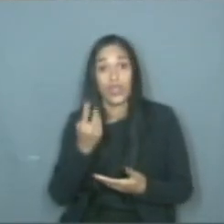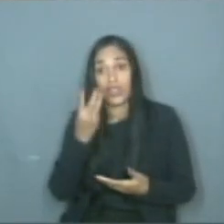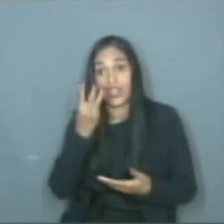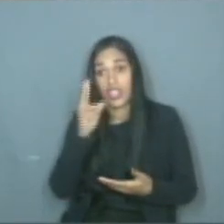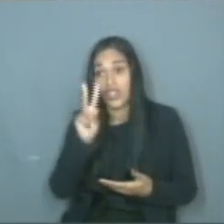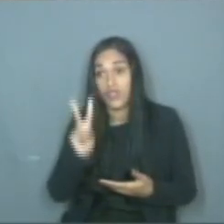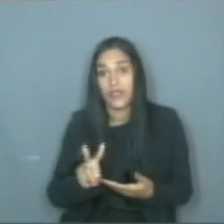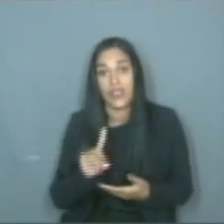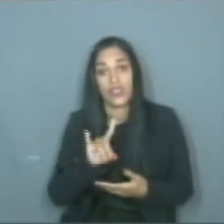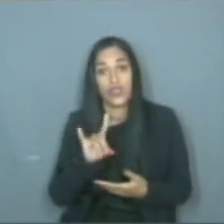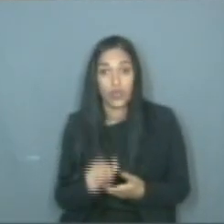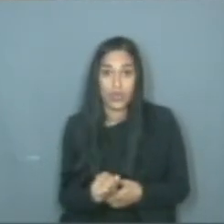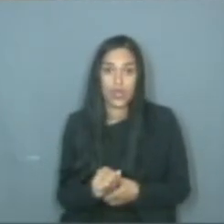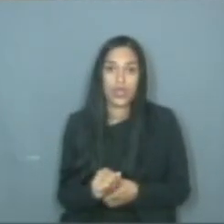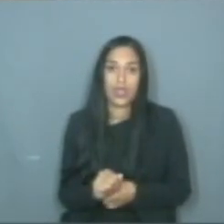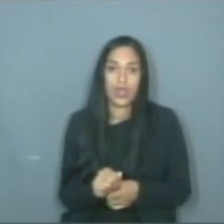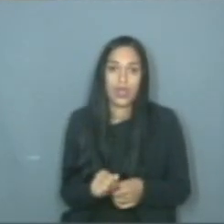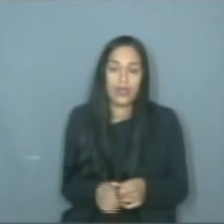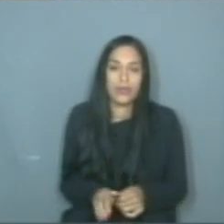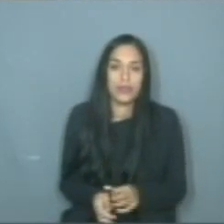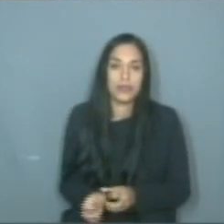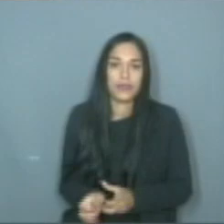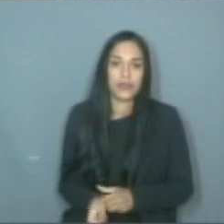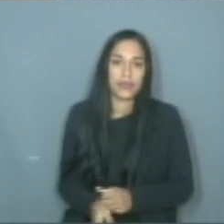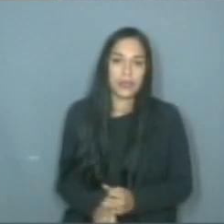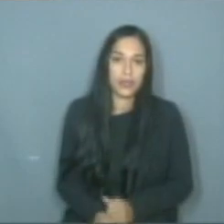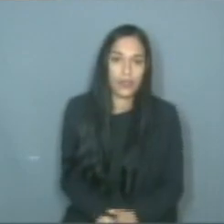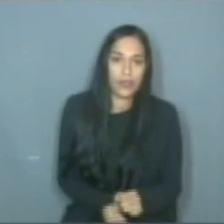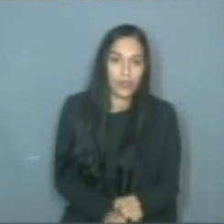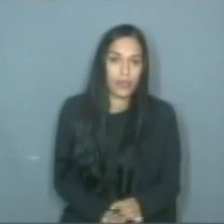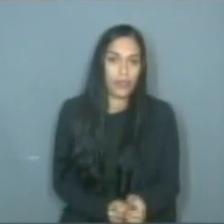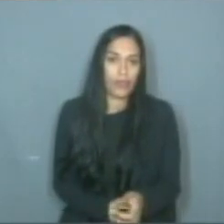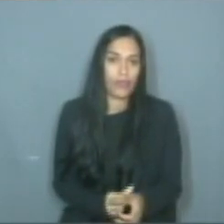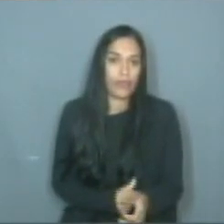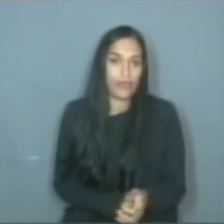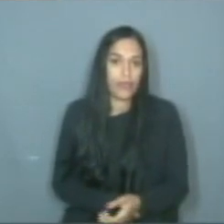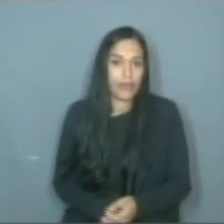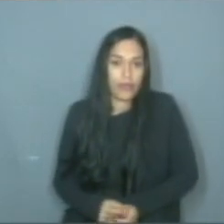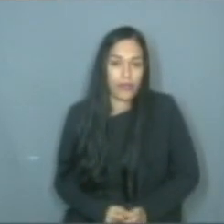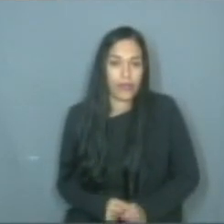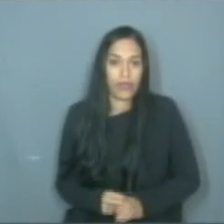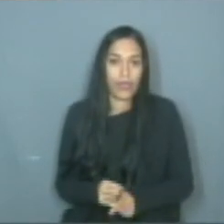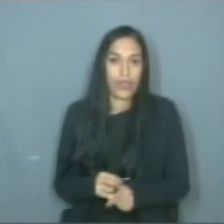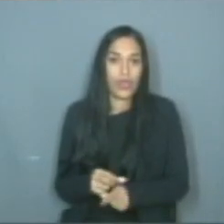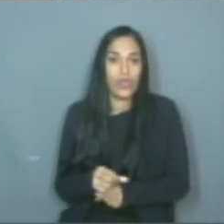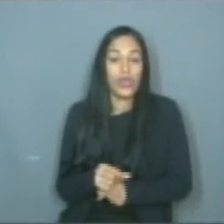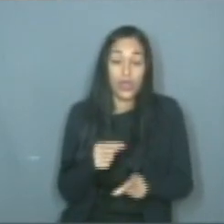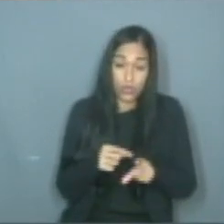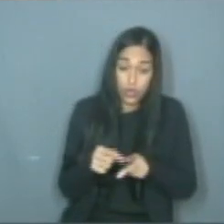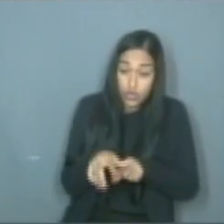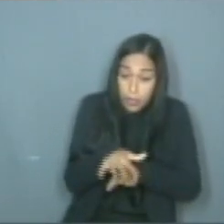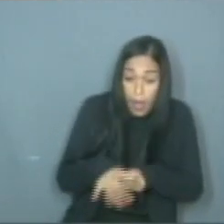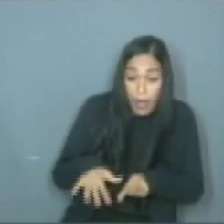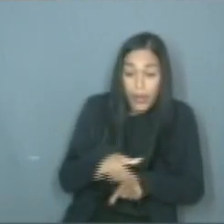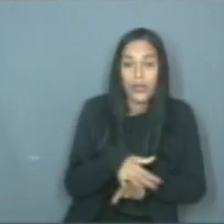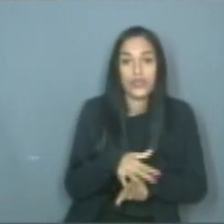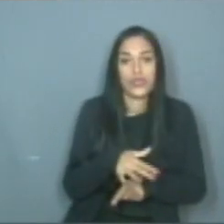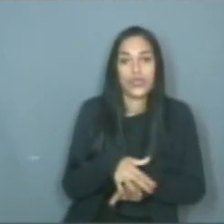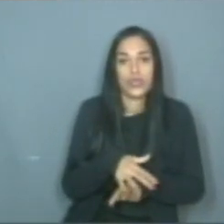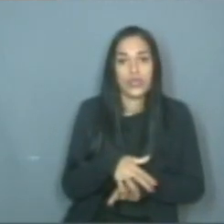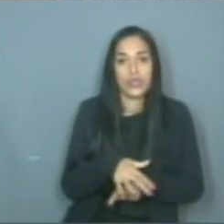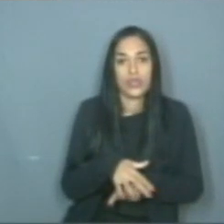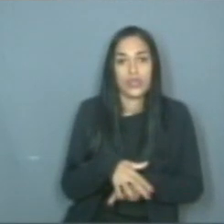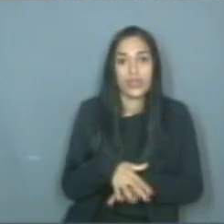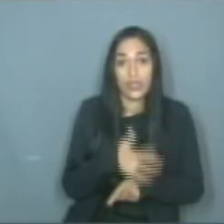dia. Já viram isso? Mas é isso que acontece nos bairros mais populares, onde estão as pessoas